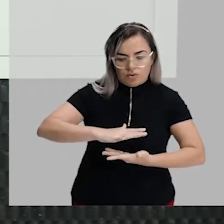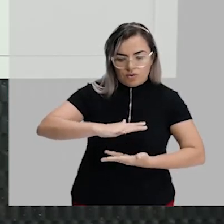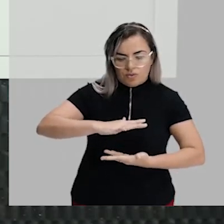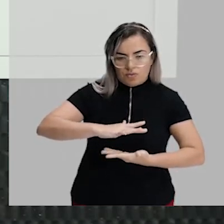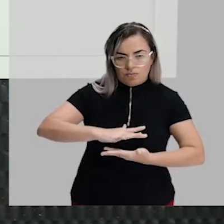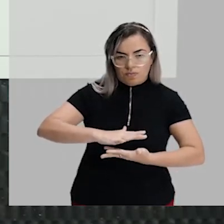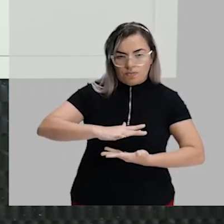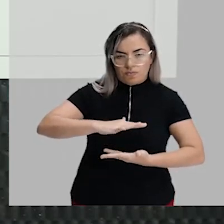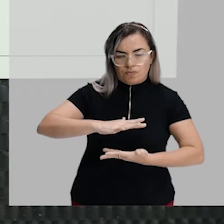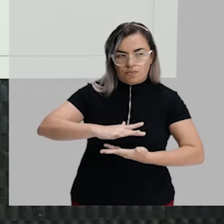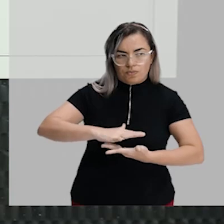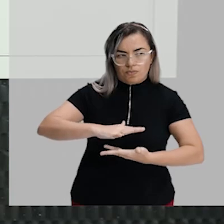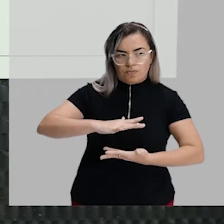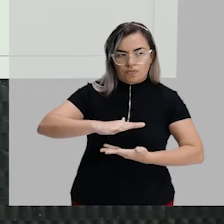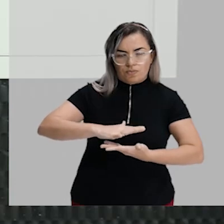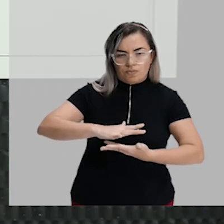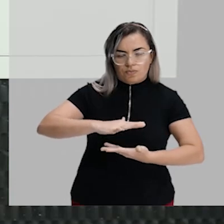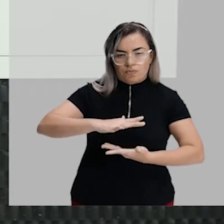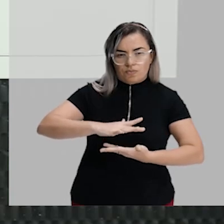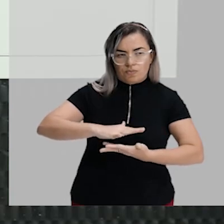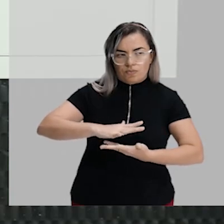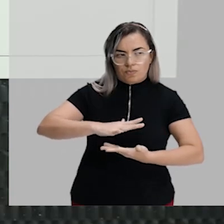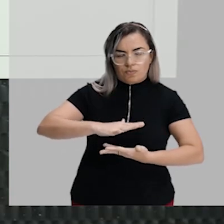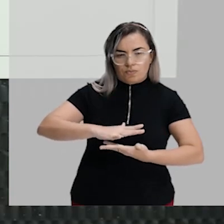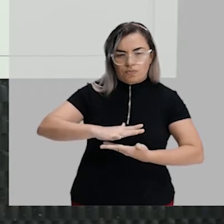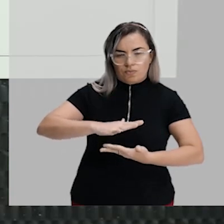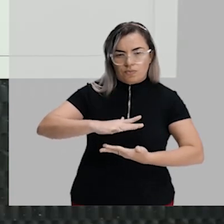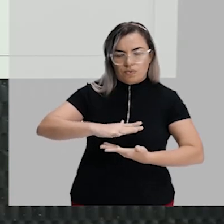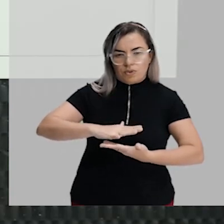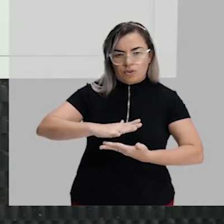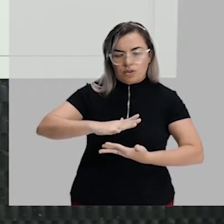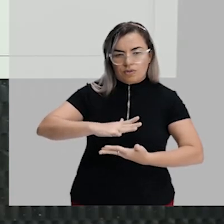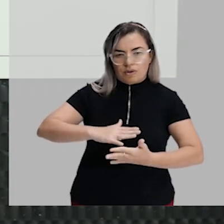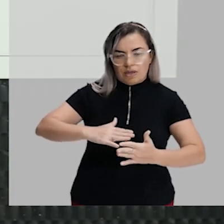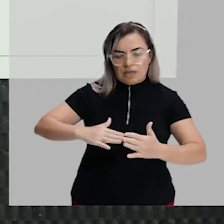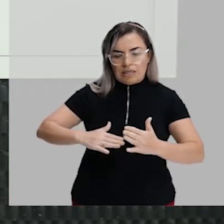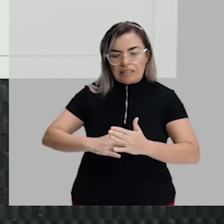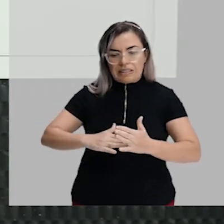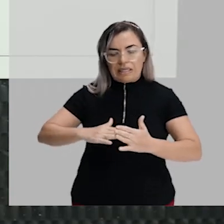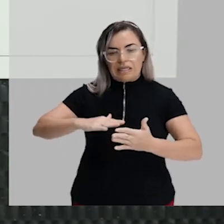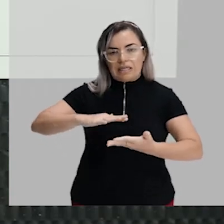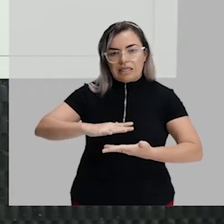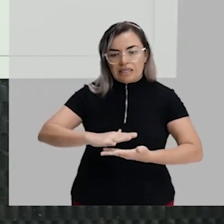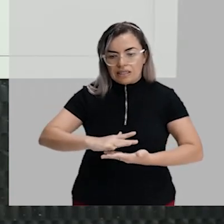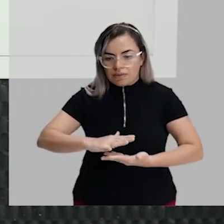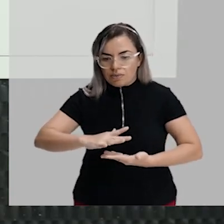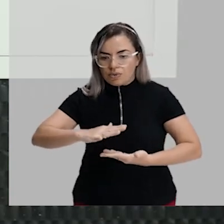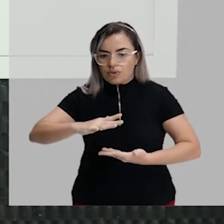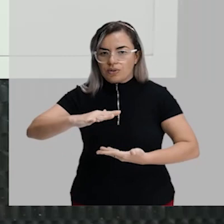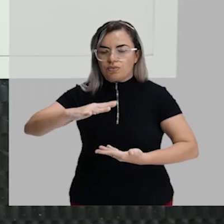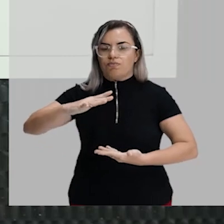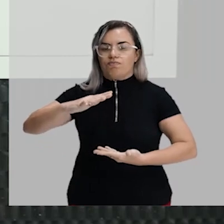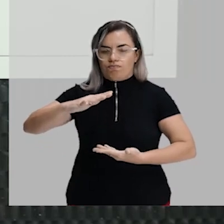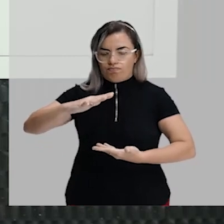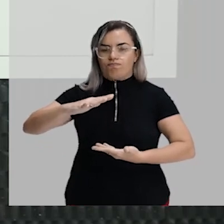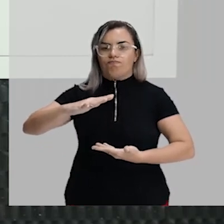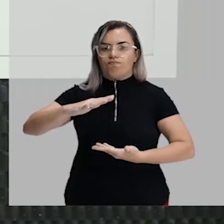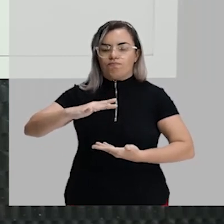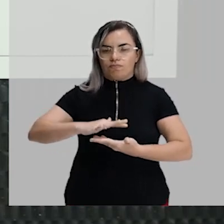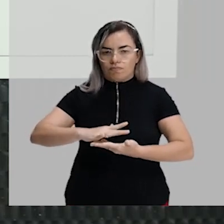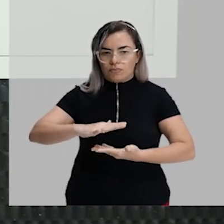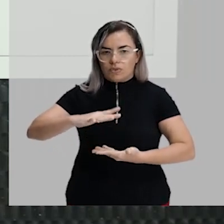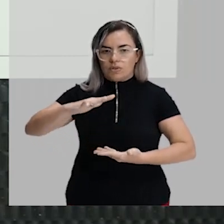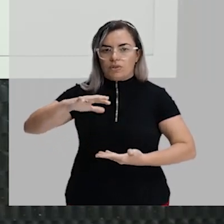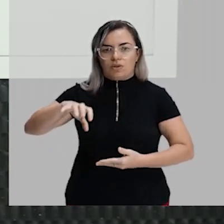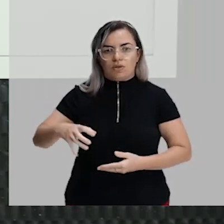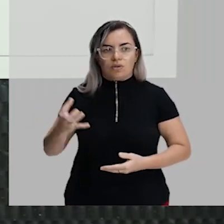né? E depois ele aumenta. Tá certo? Então acontece basicamente